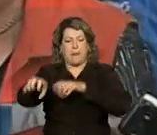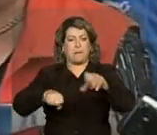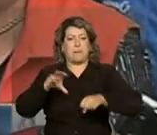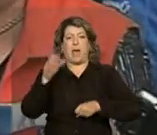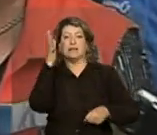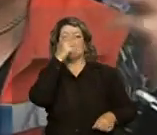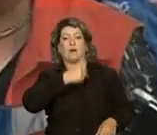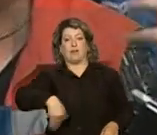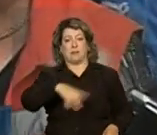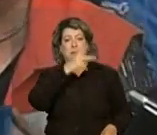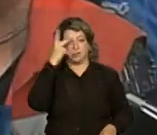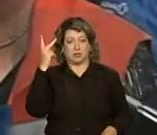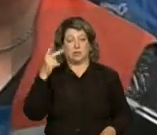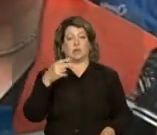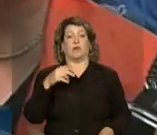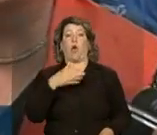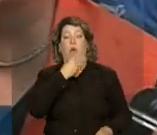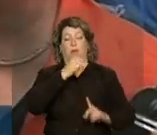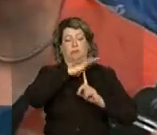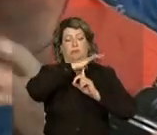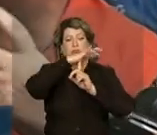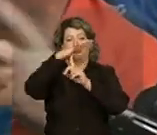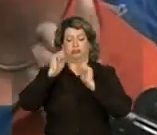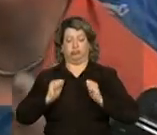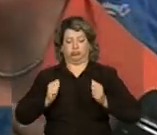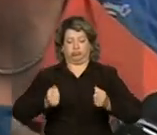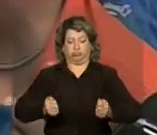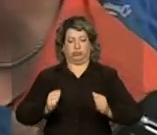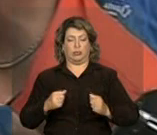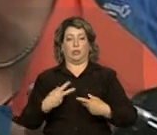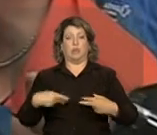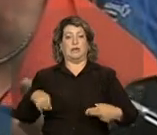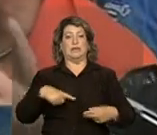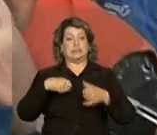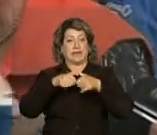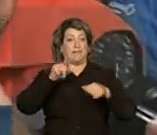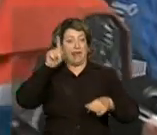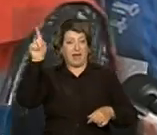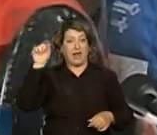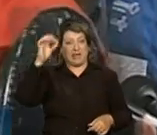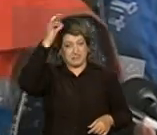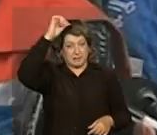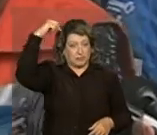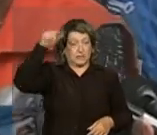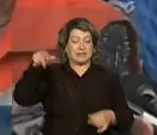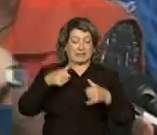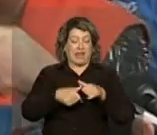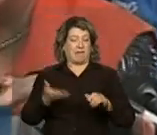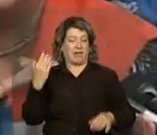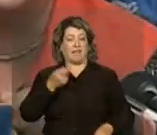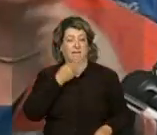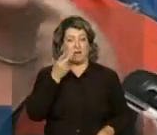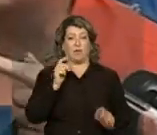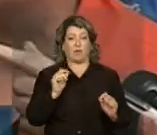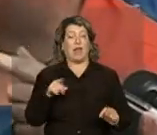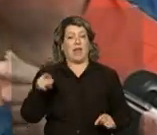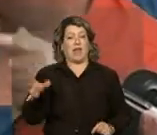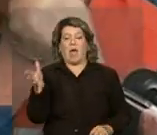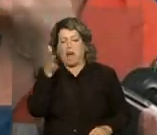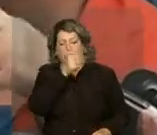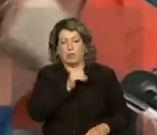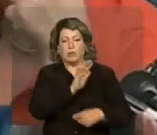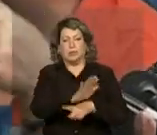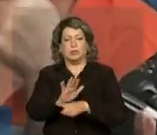O piloto do helicóptero que eu voei estava lá no Espírito Santo, estava dizendo que ele